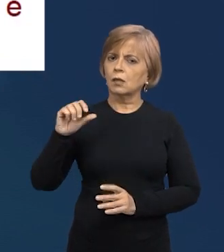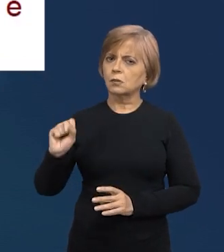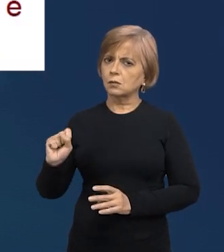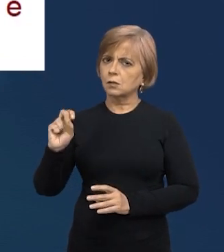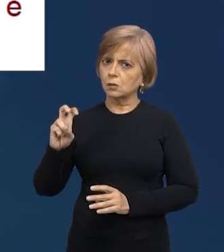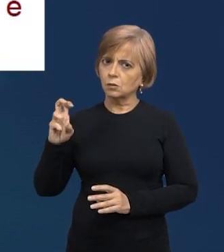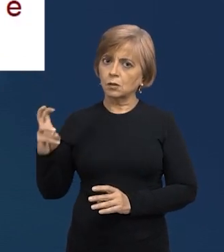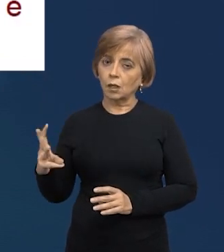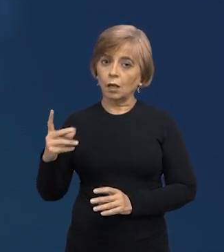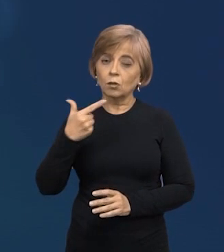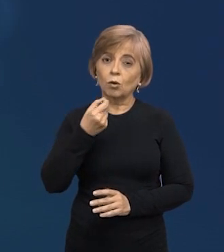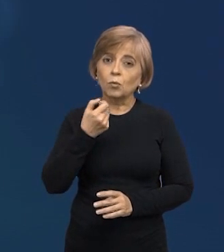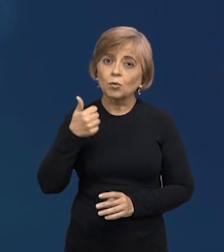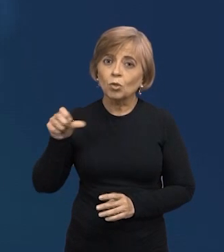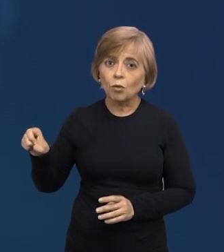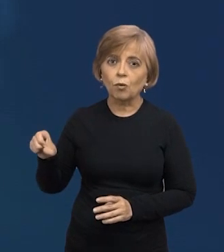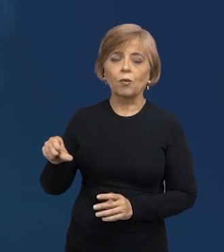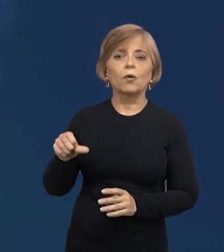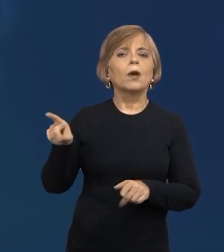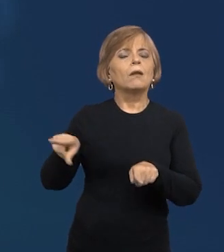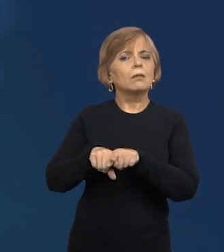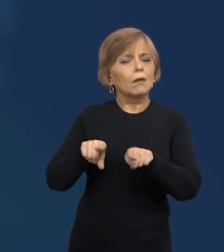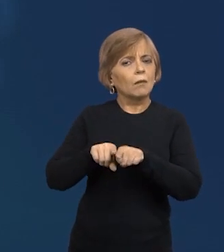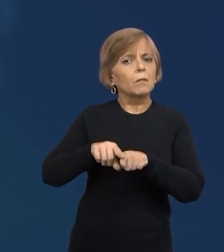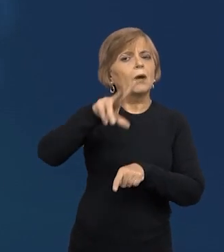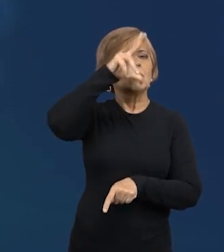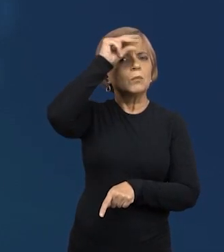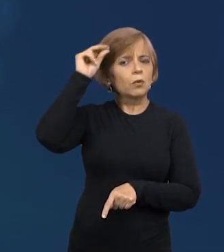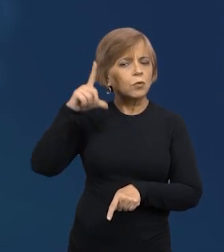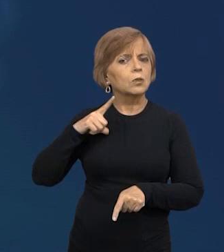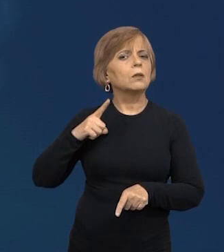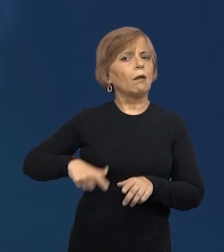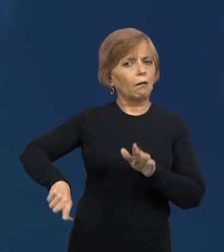2009 e no âmbito municipal está prevista na Lei